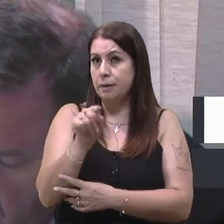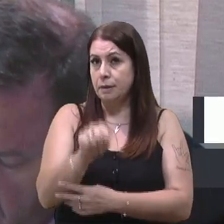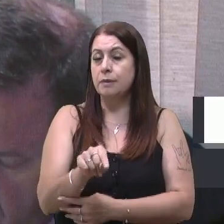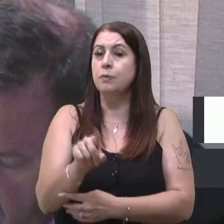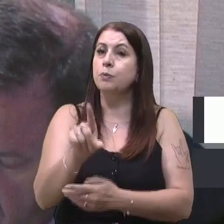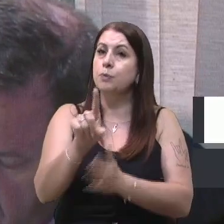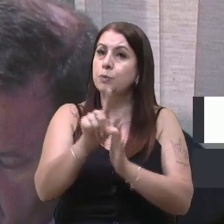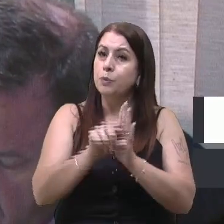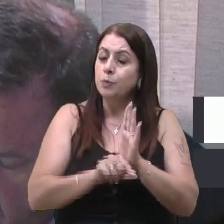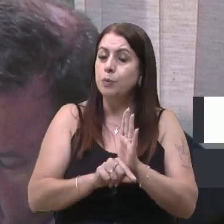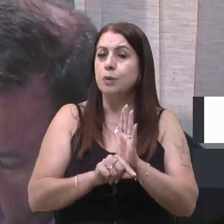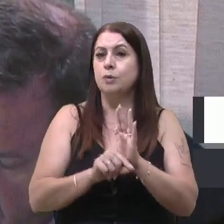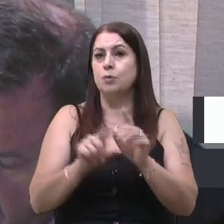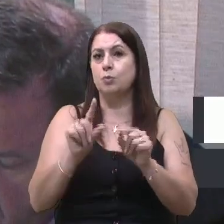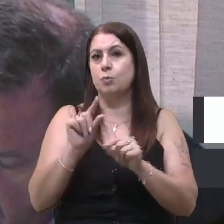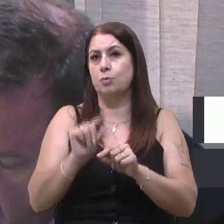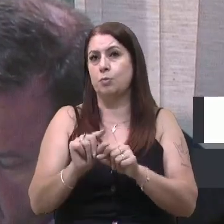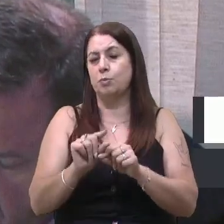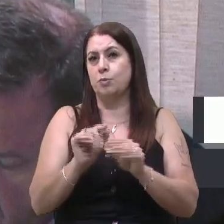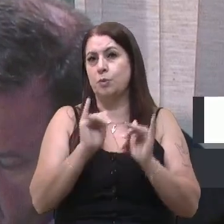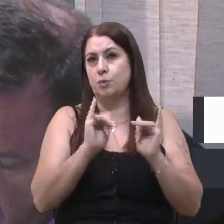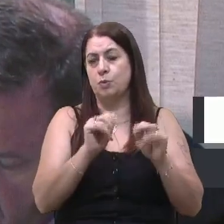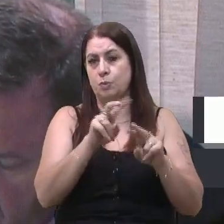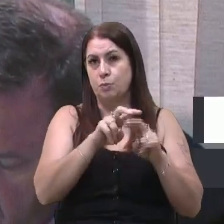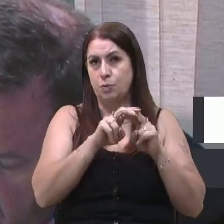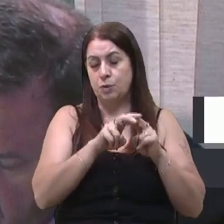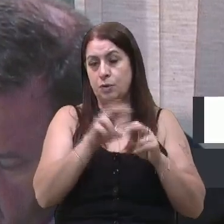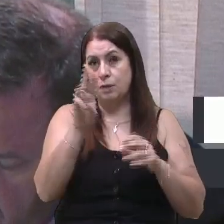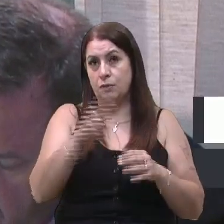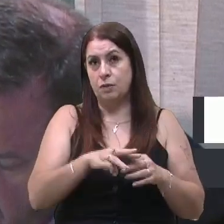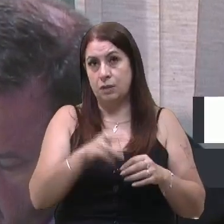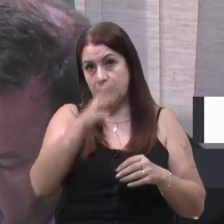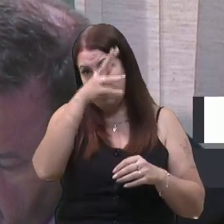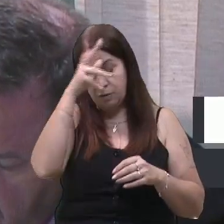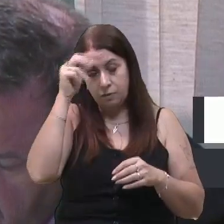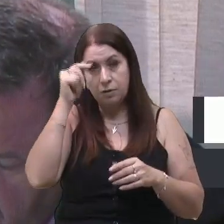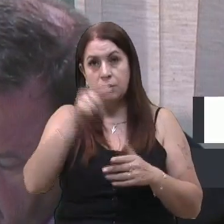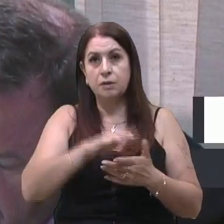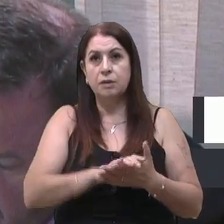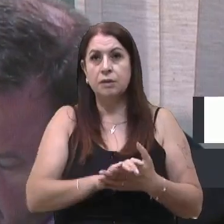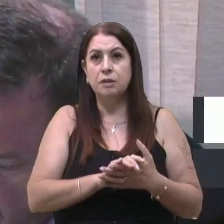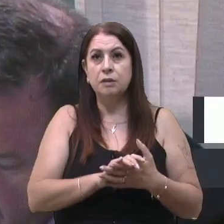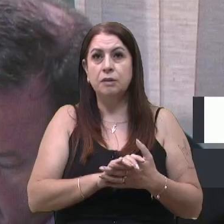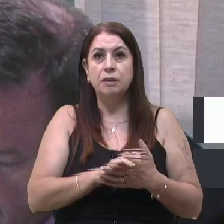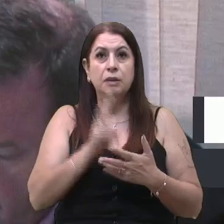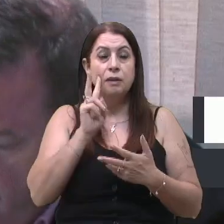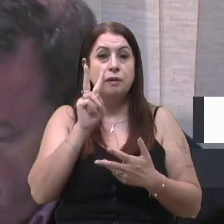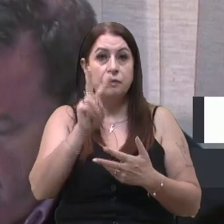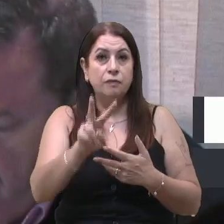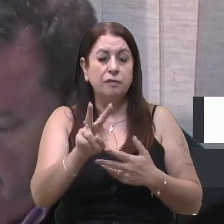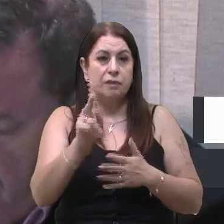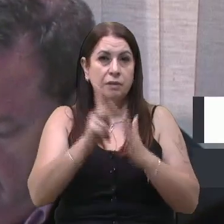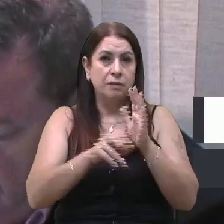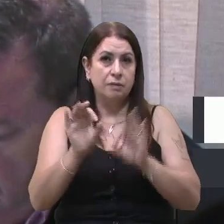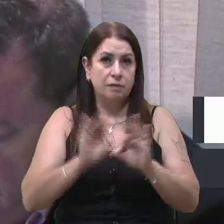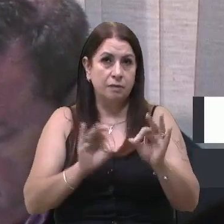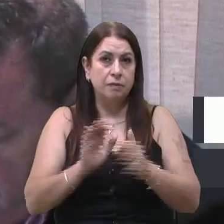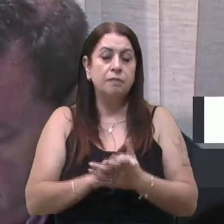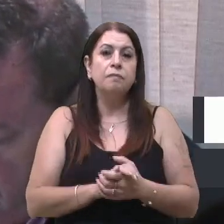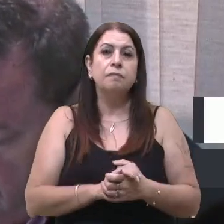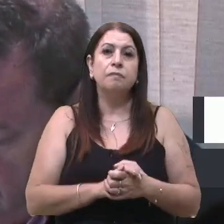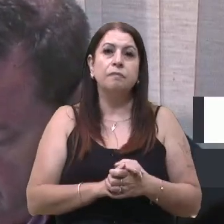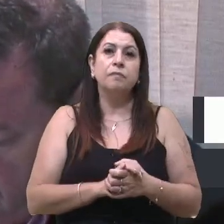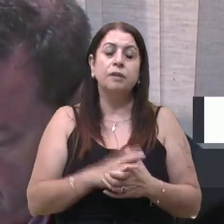reduzindo bastante o transporte coletivo, por isso a Visate e a Prefeitura precisam rever esse planejamento. Então, o